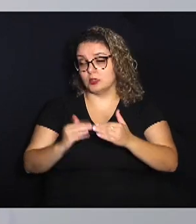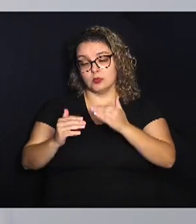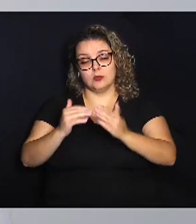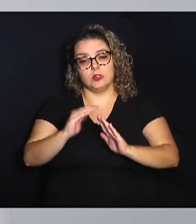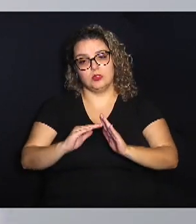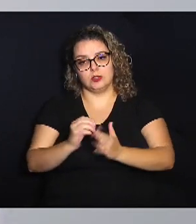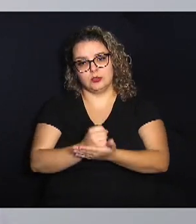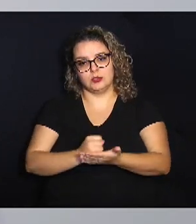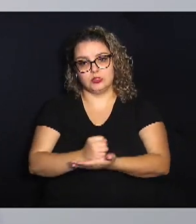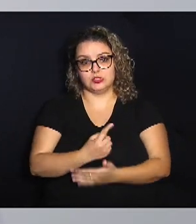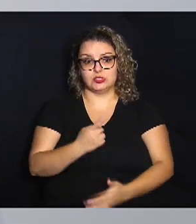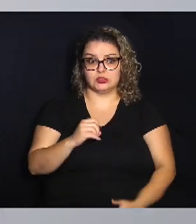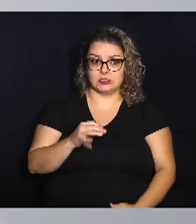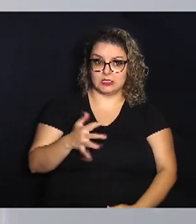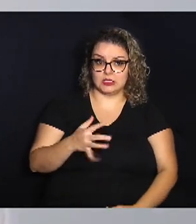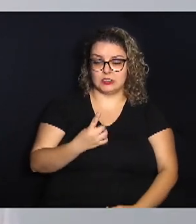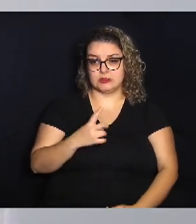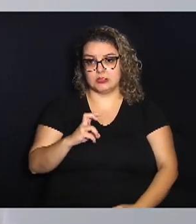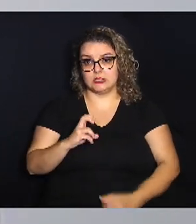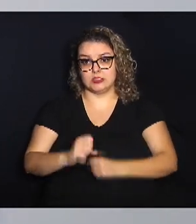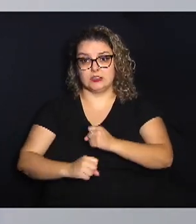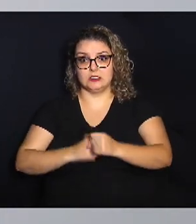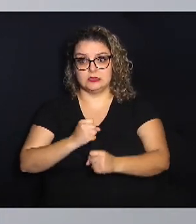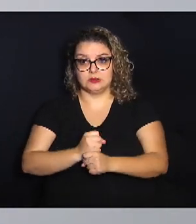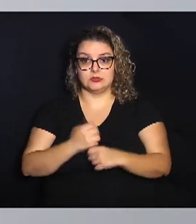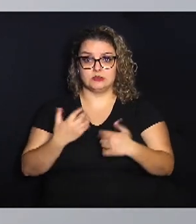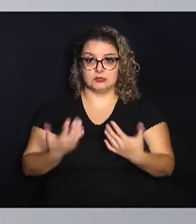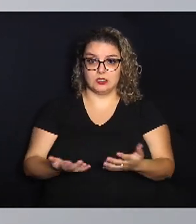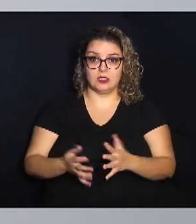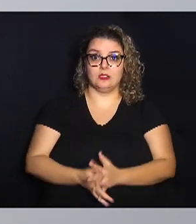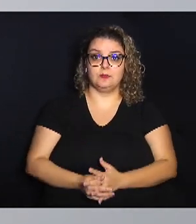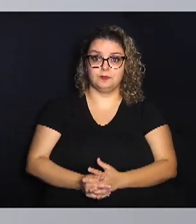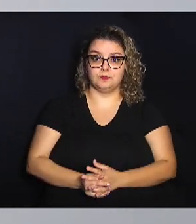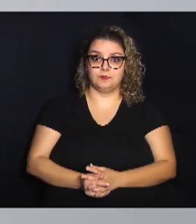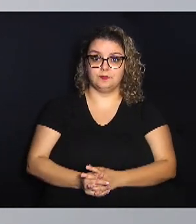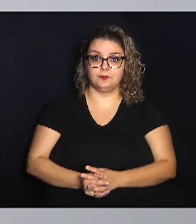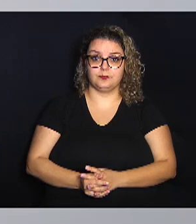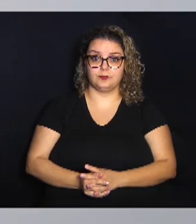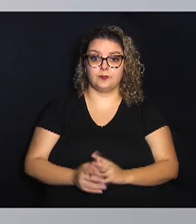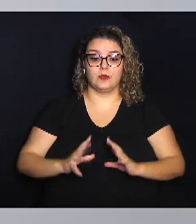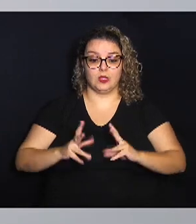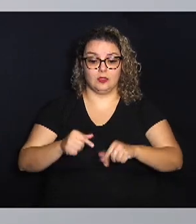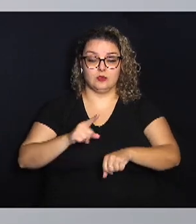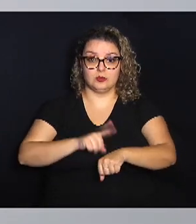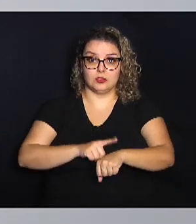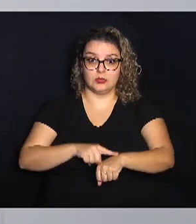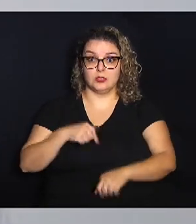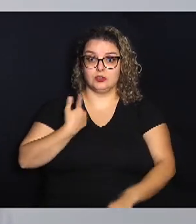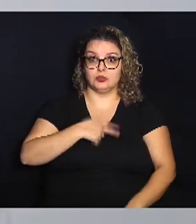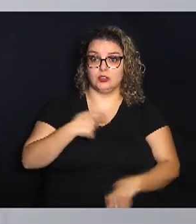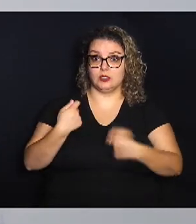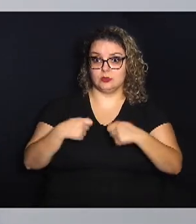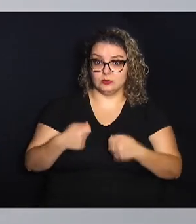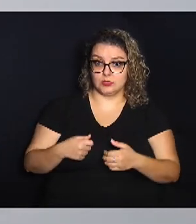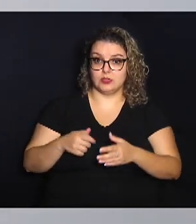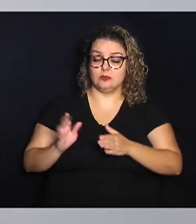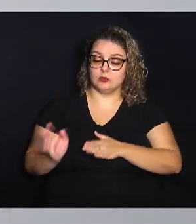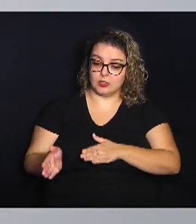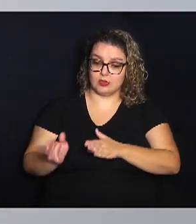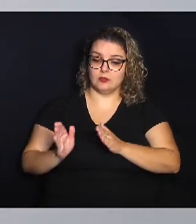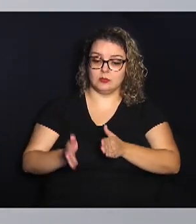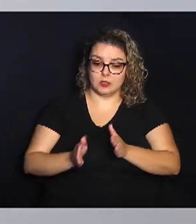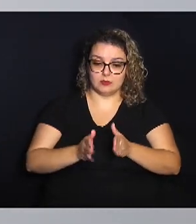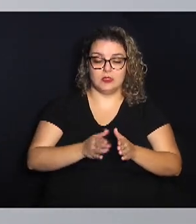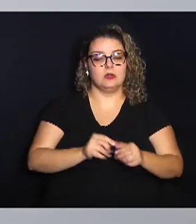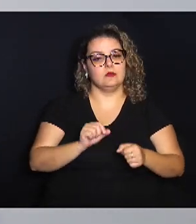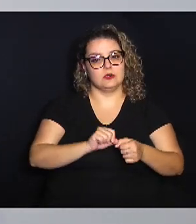de 10 a 15 anos e todo esse tempo a gente precisa caminhar por diversas etapas,